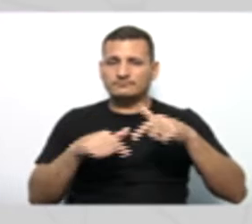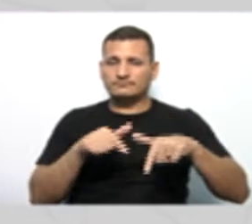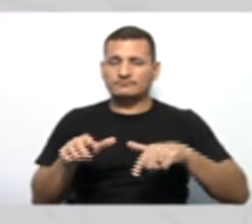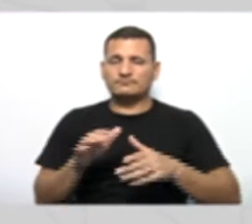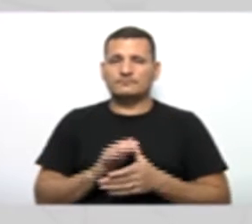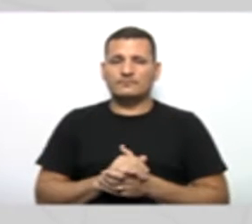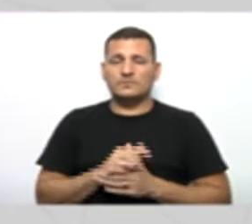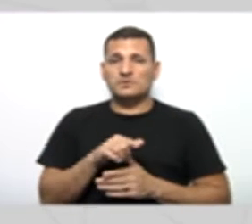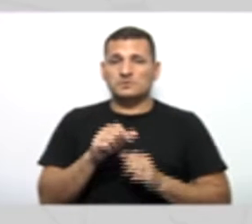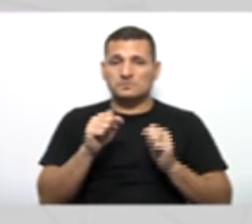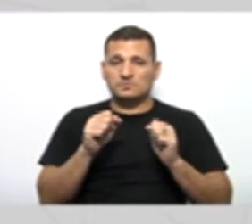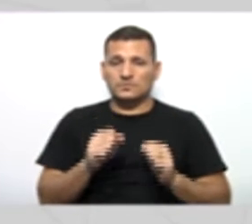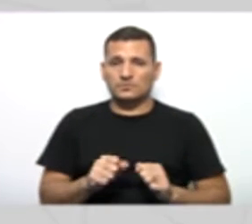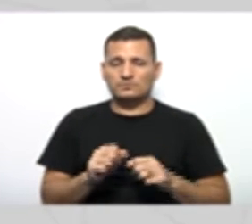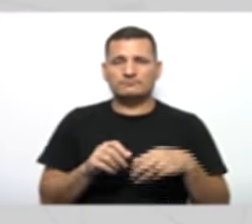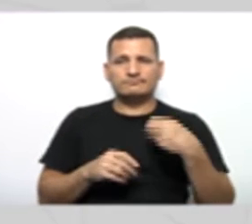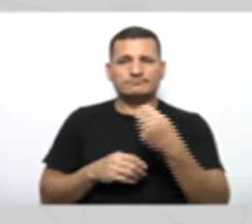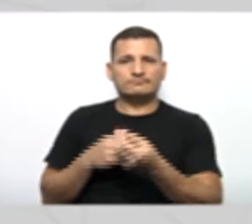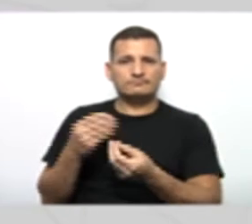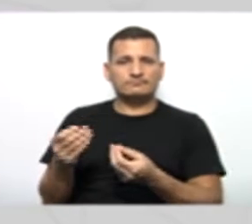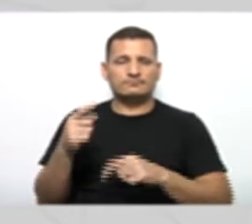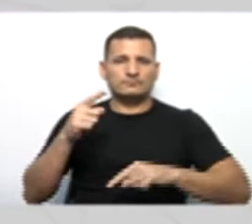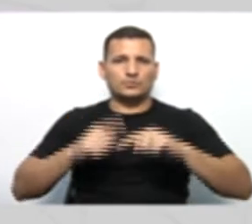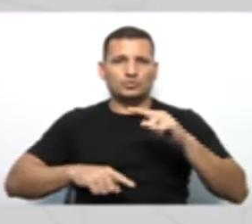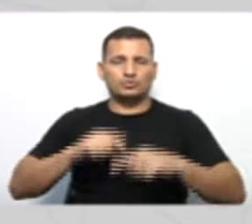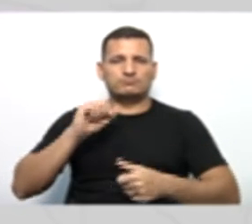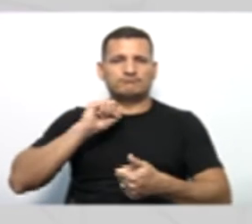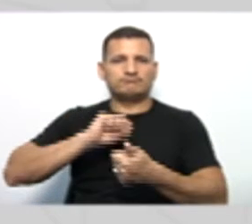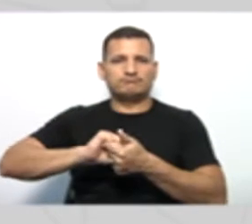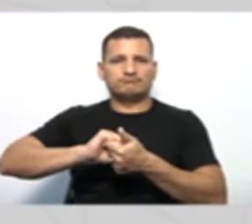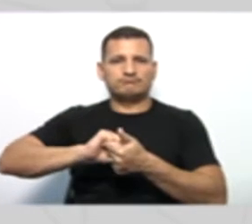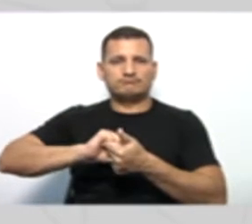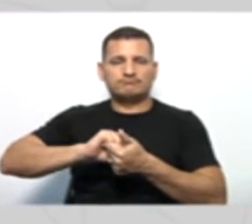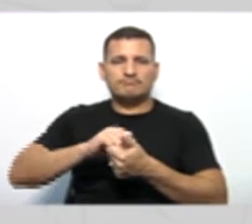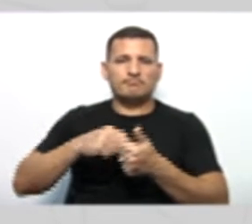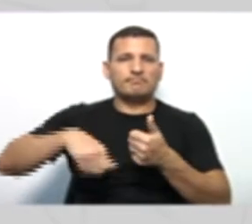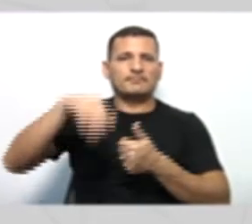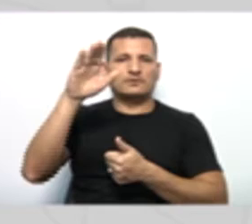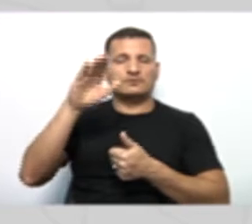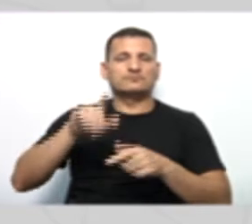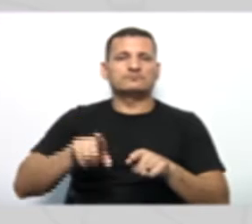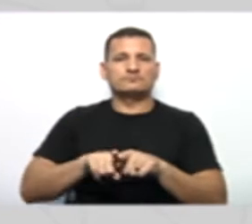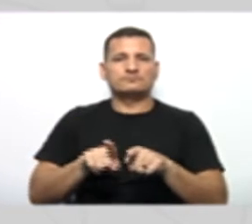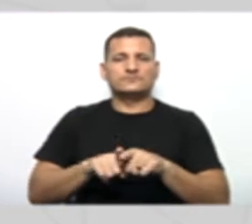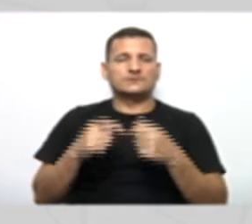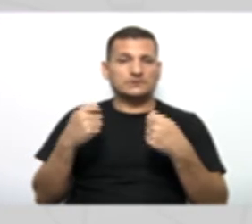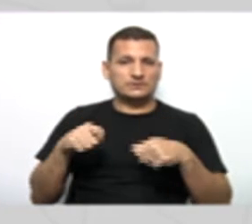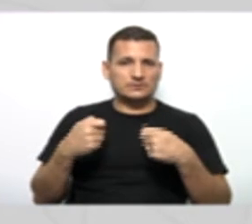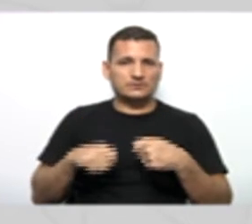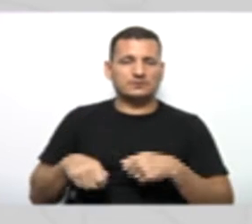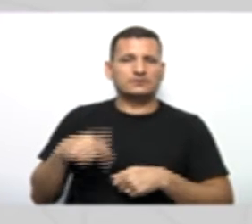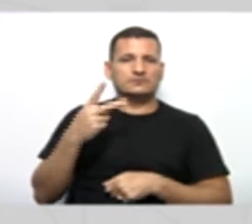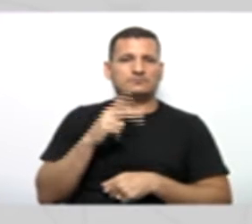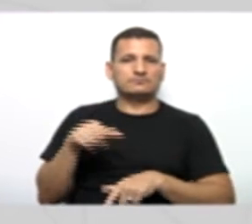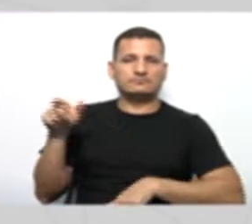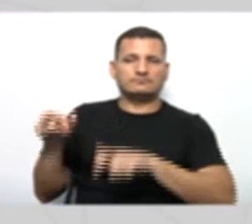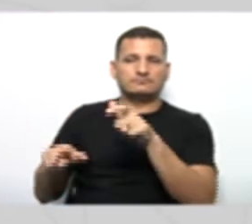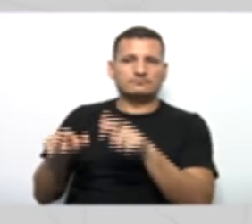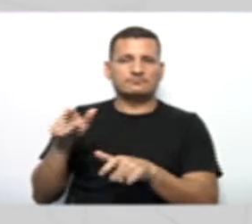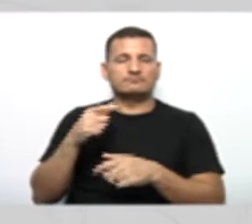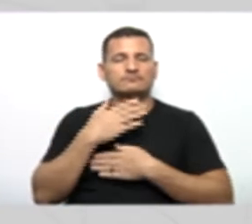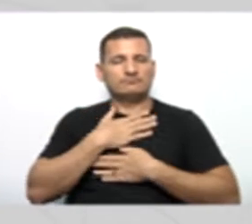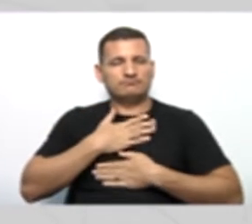possam entregar produtos de alta qualidade, satisfazer as necessidades de seus